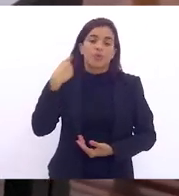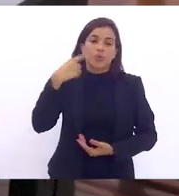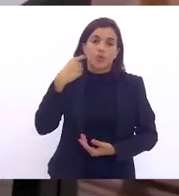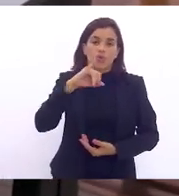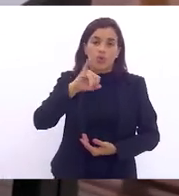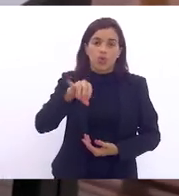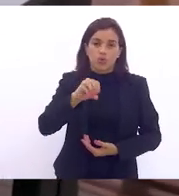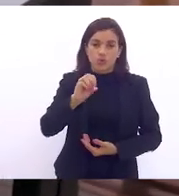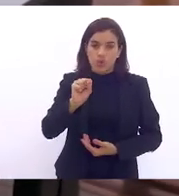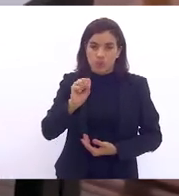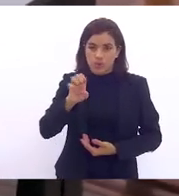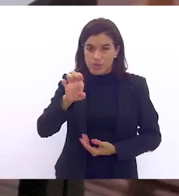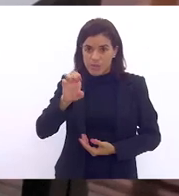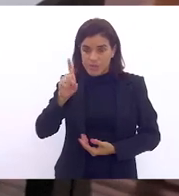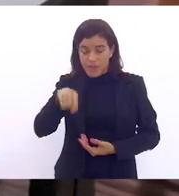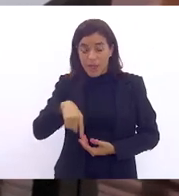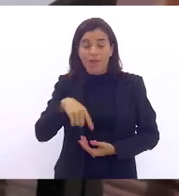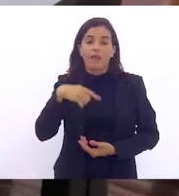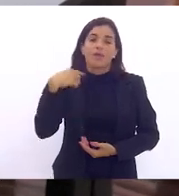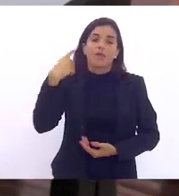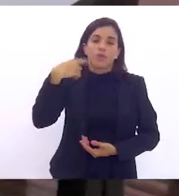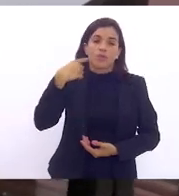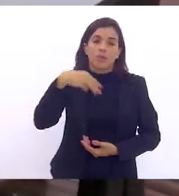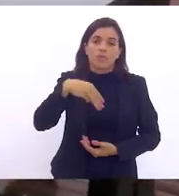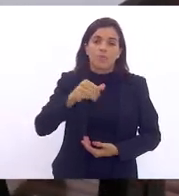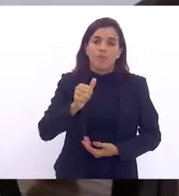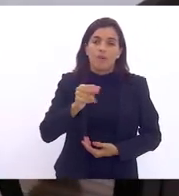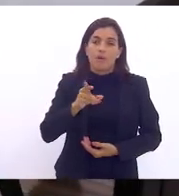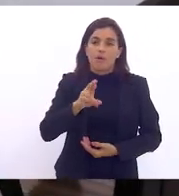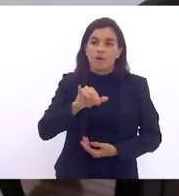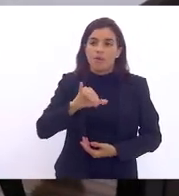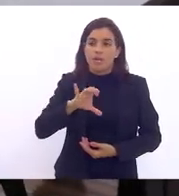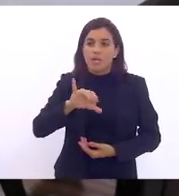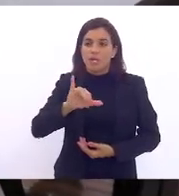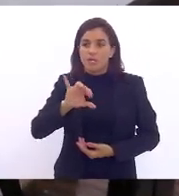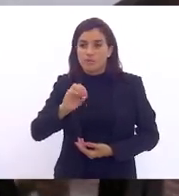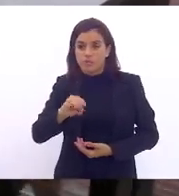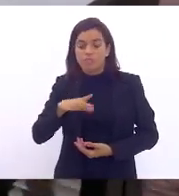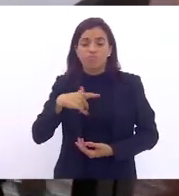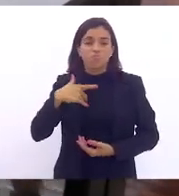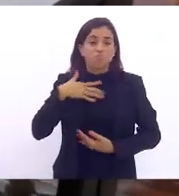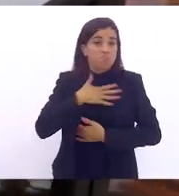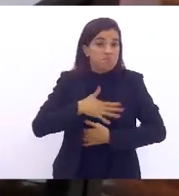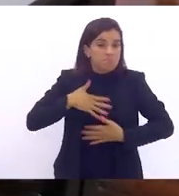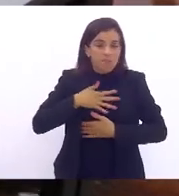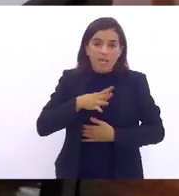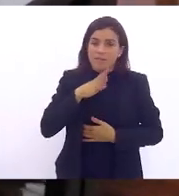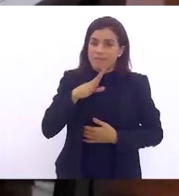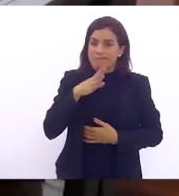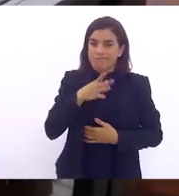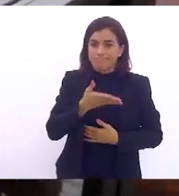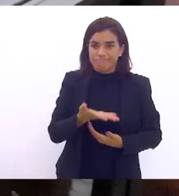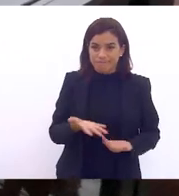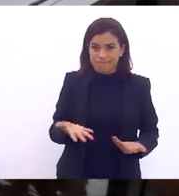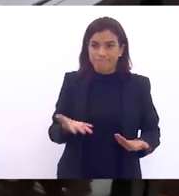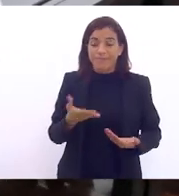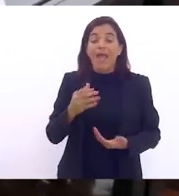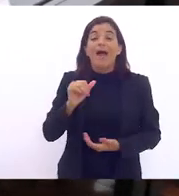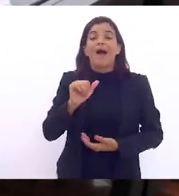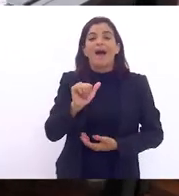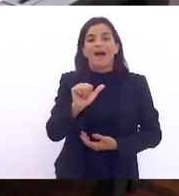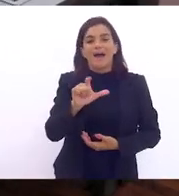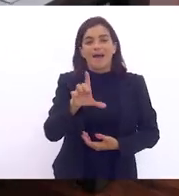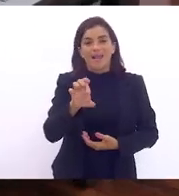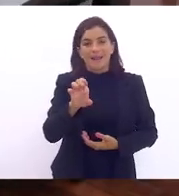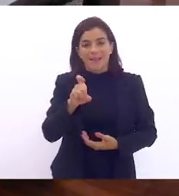assessora Paula que vem nos apoiando demais queria agradecer também o prazer conhecê-lo Fonseca Ness